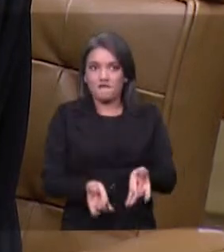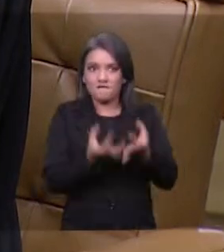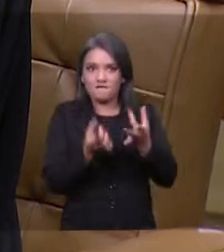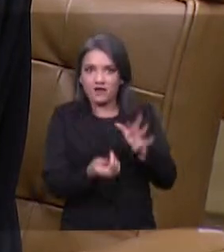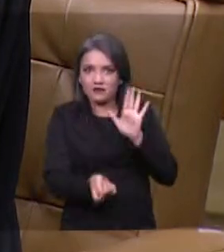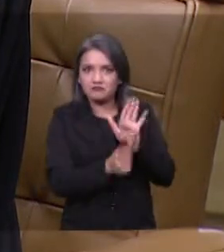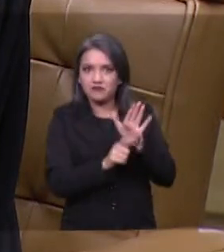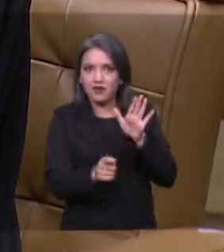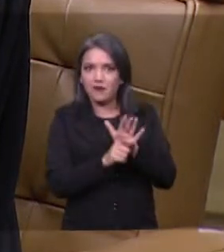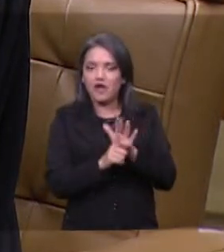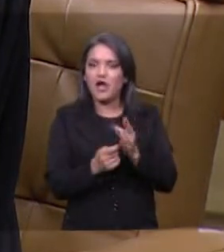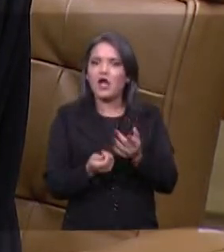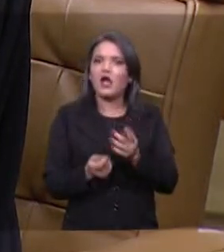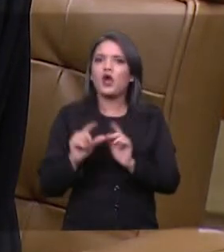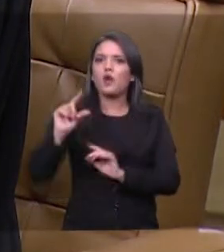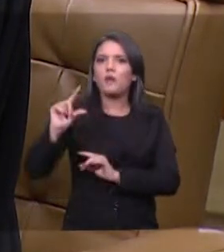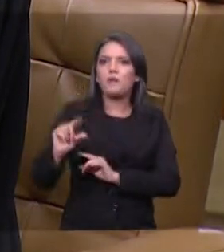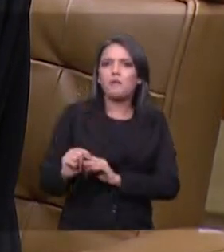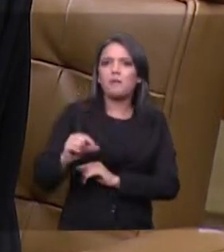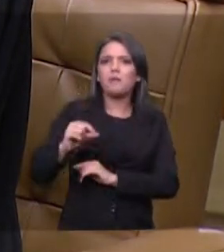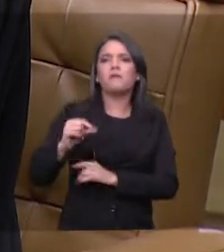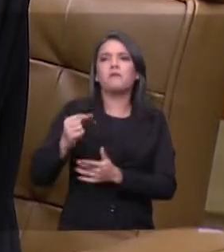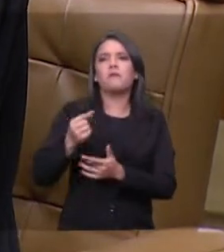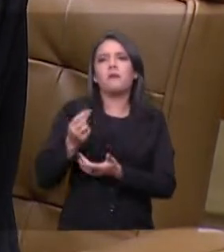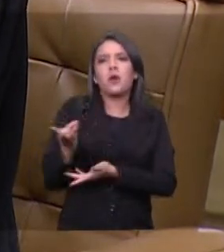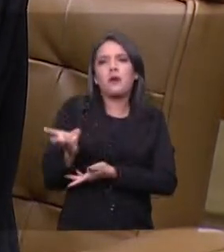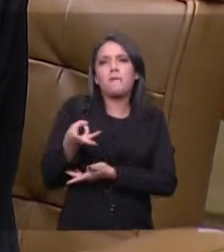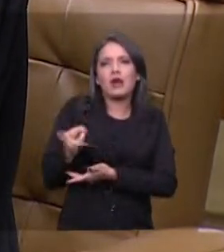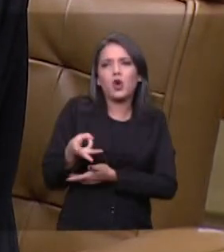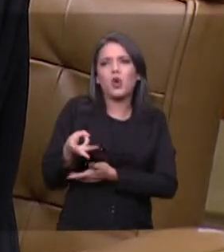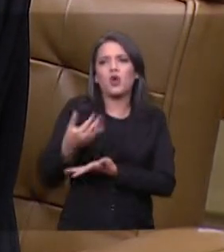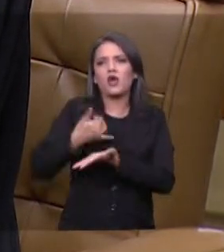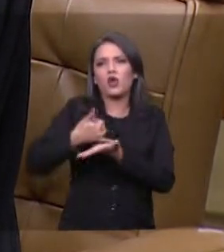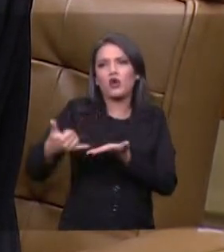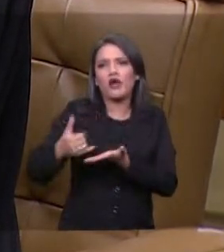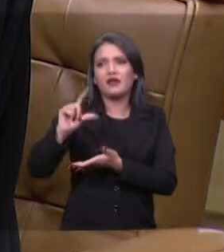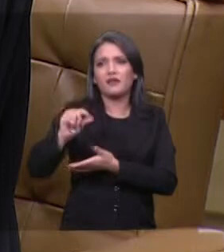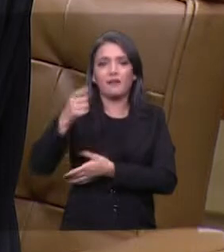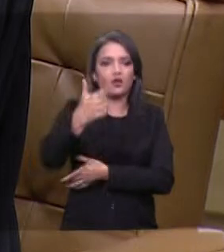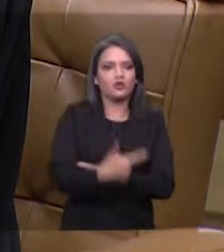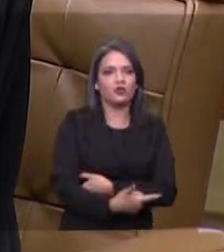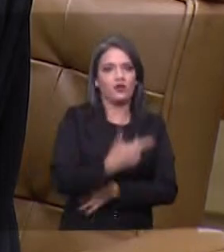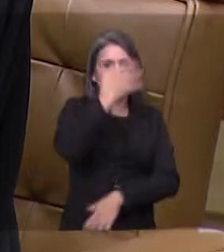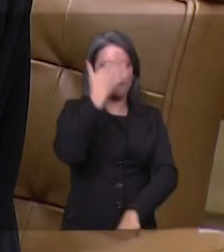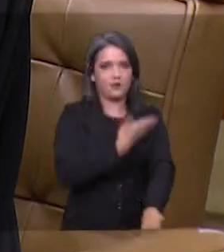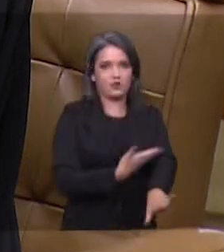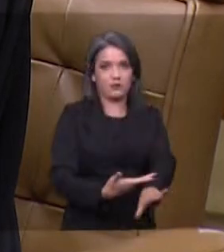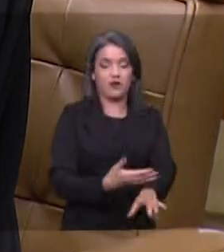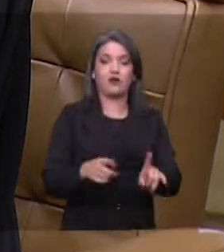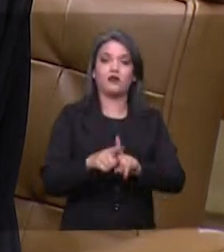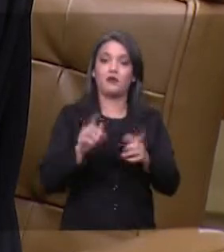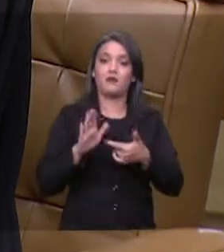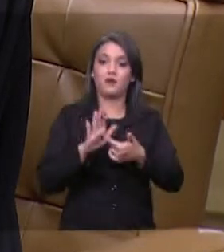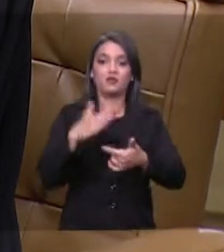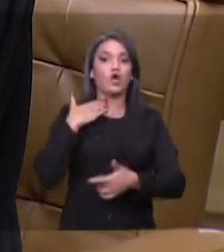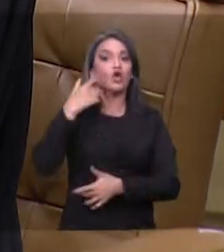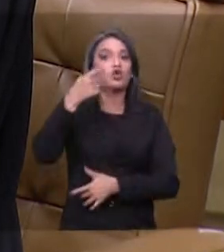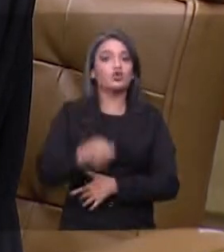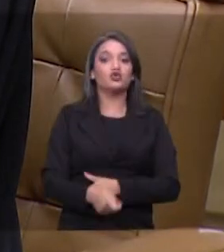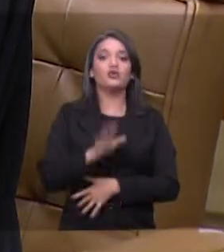menos quantidade de maconha, cocaína e crack do que os brancos. Os dados também evidenciaram que os magistrados